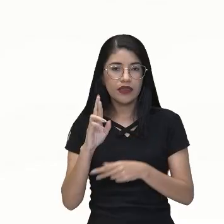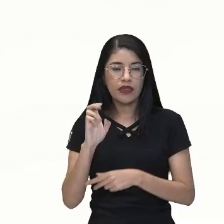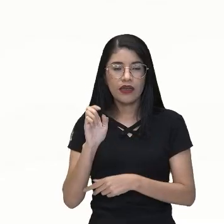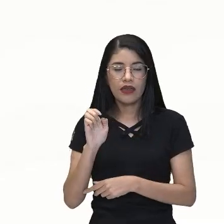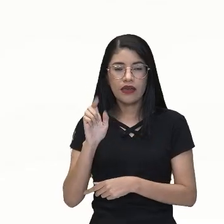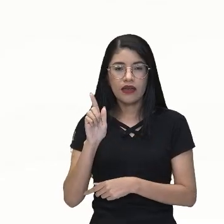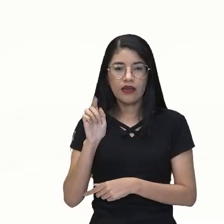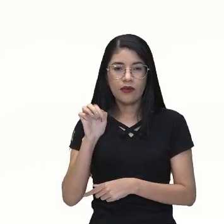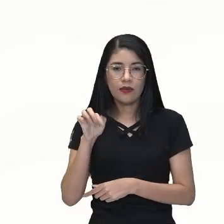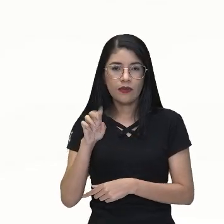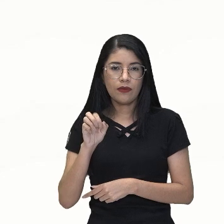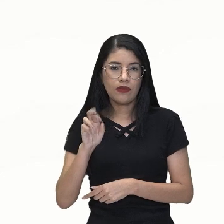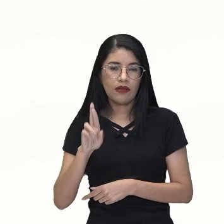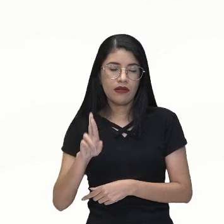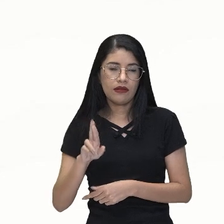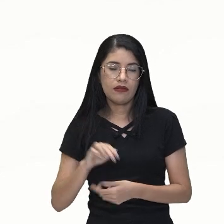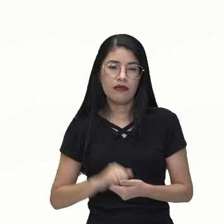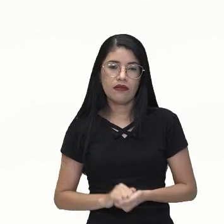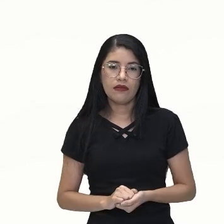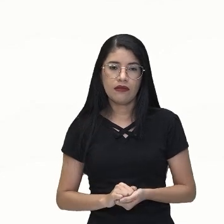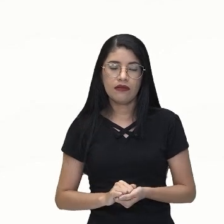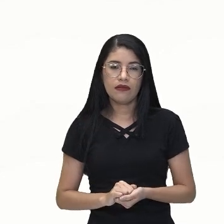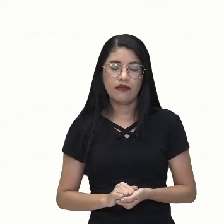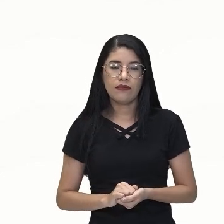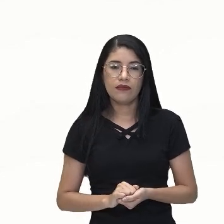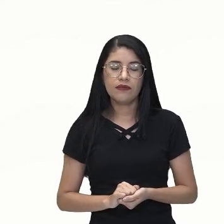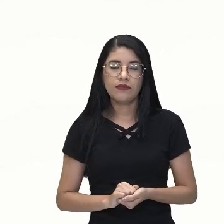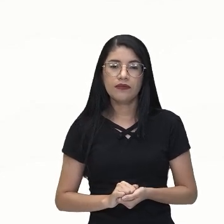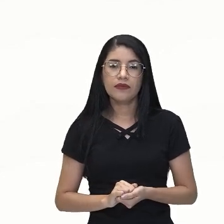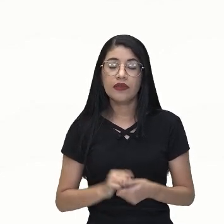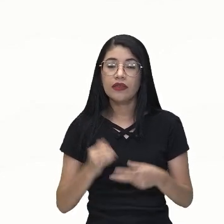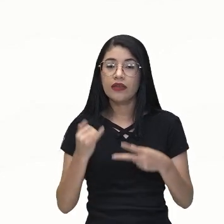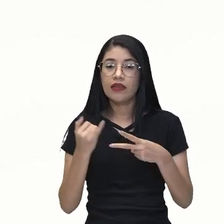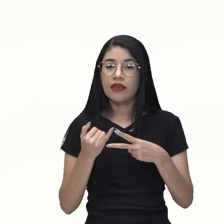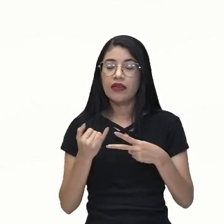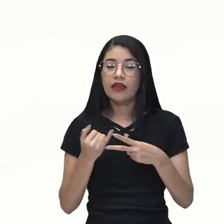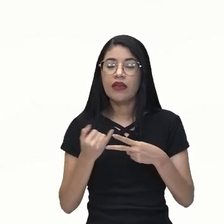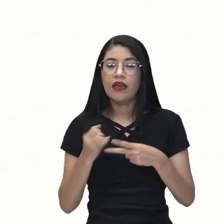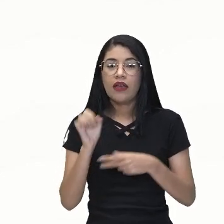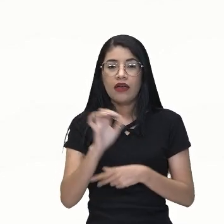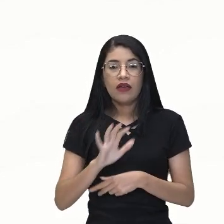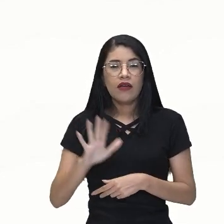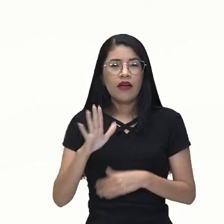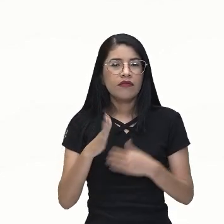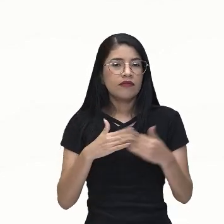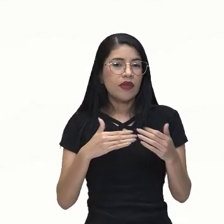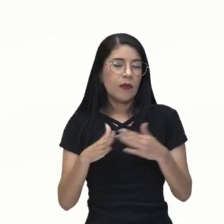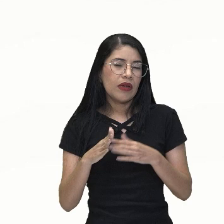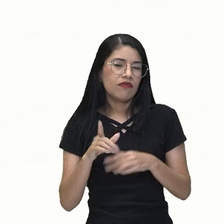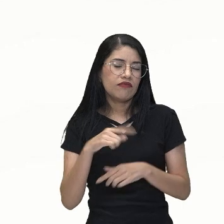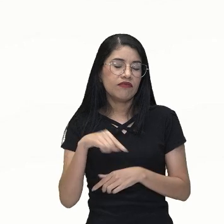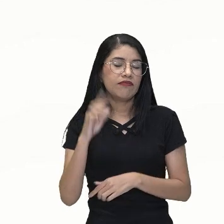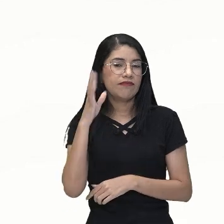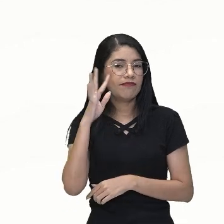tela. Então, polígono regular, qualquer figura que você imaginar, com qualquer quantidade